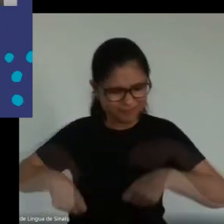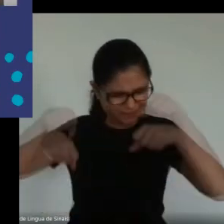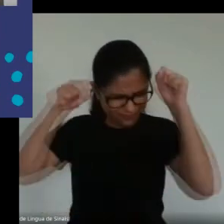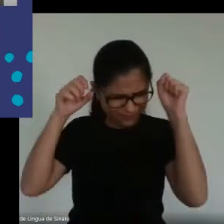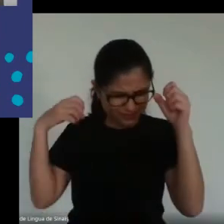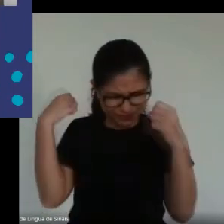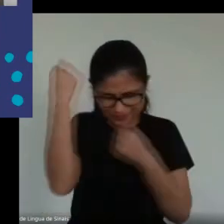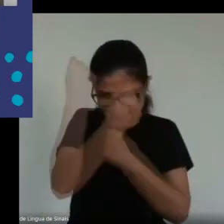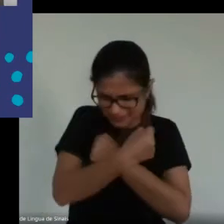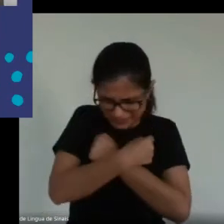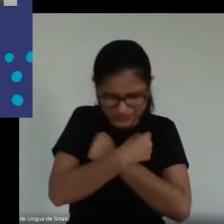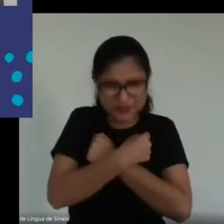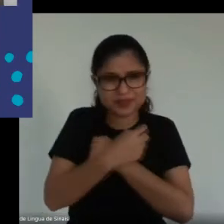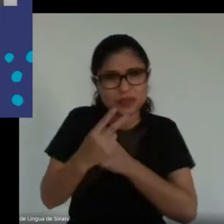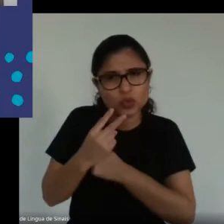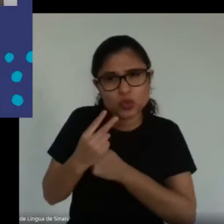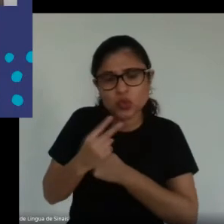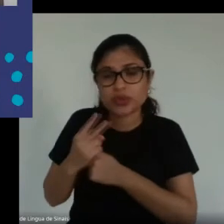num canto e